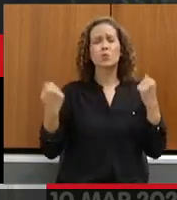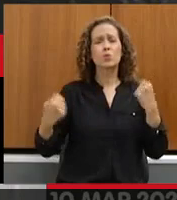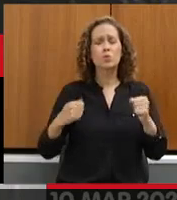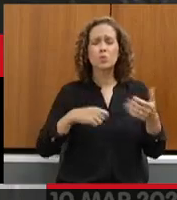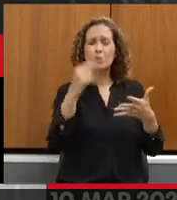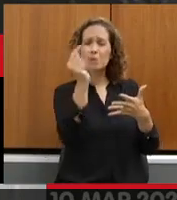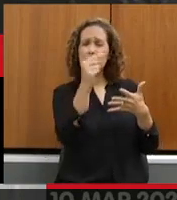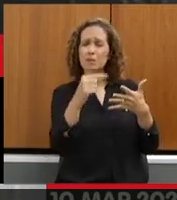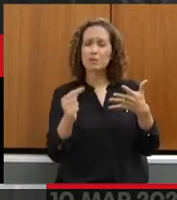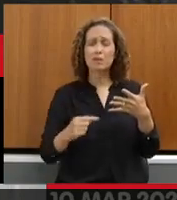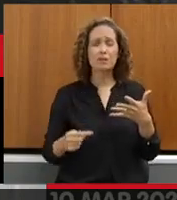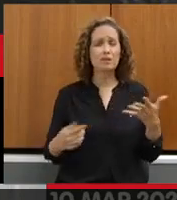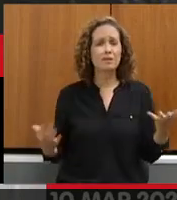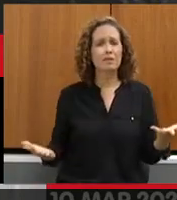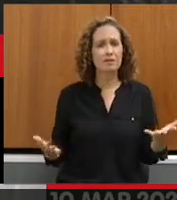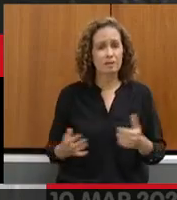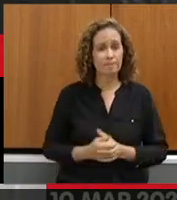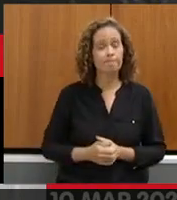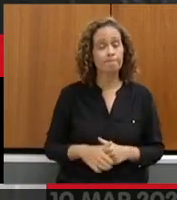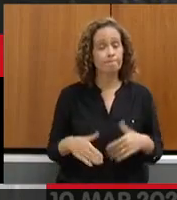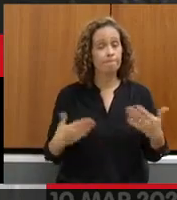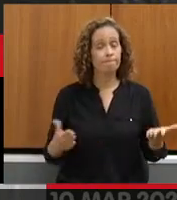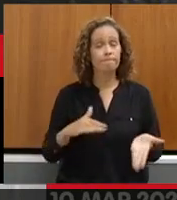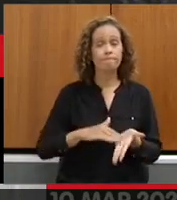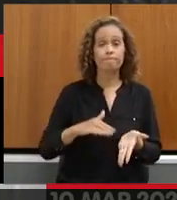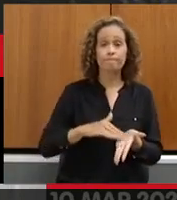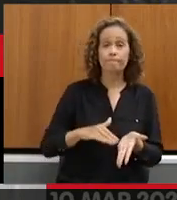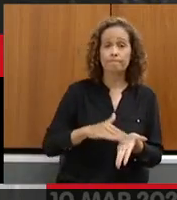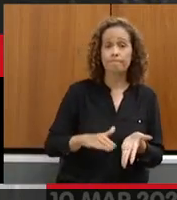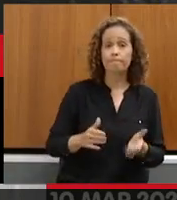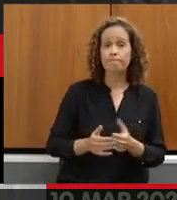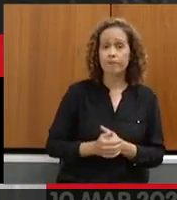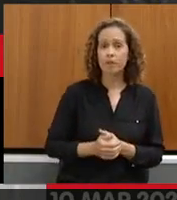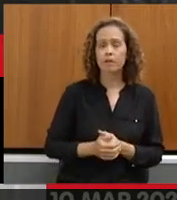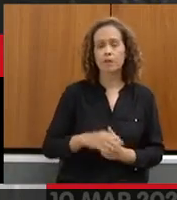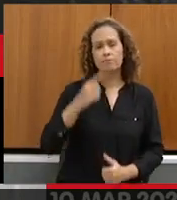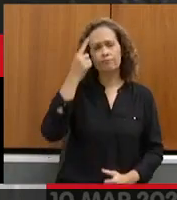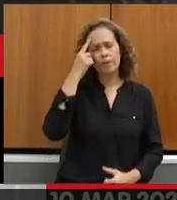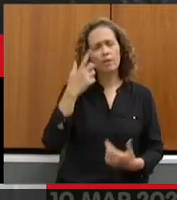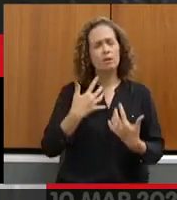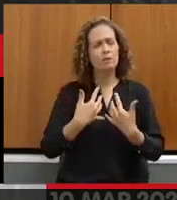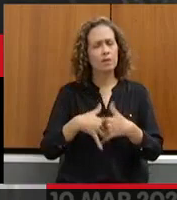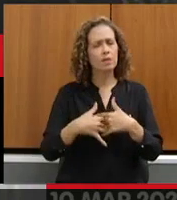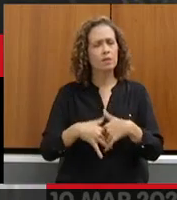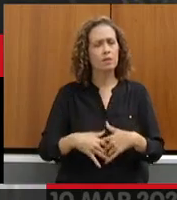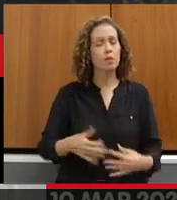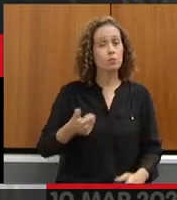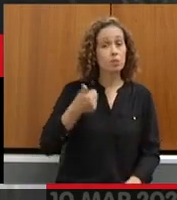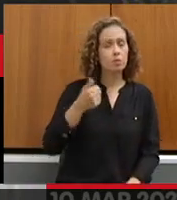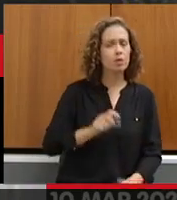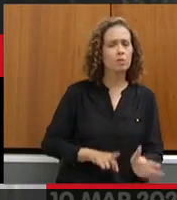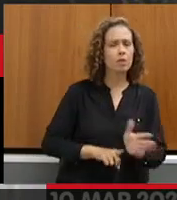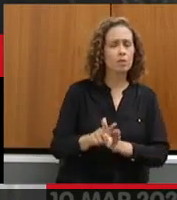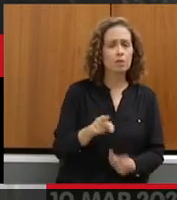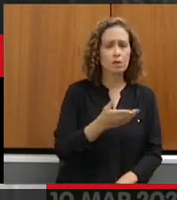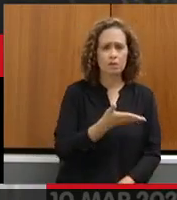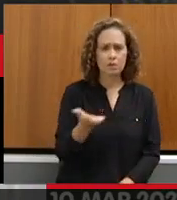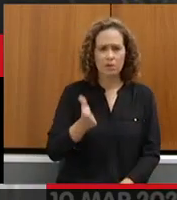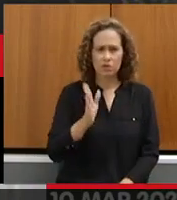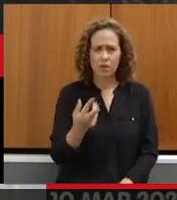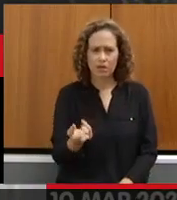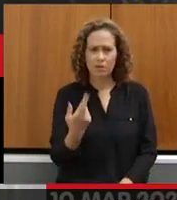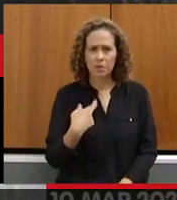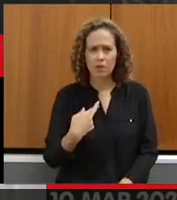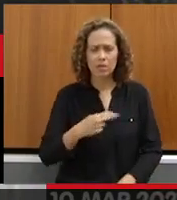todas as mazelas sociais no estado tão secretário eu queria chamar para essa reflexão primeiro perguntar se já tem resposta dos monitores